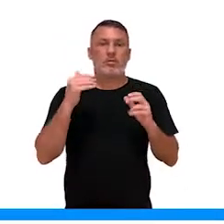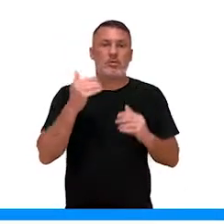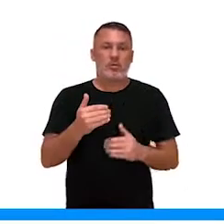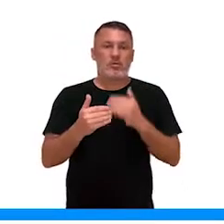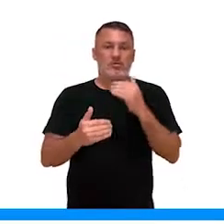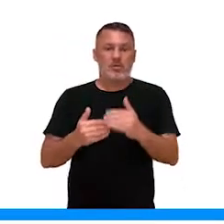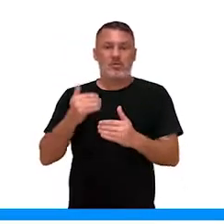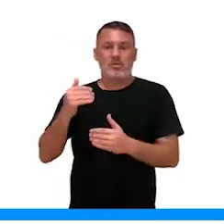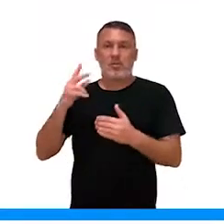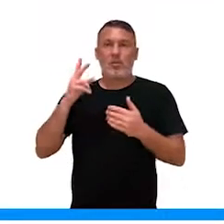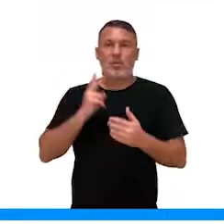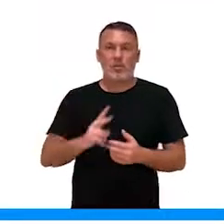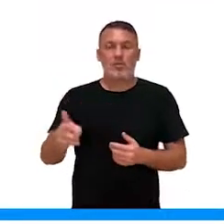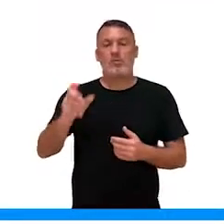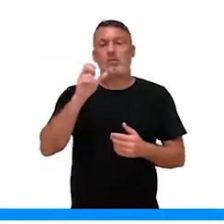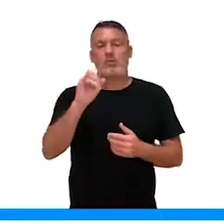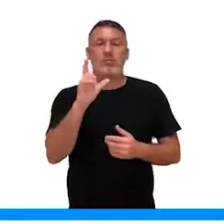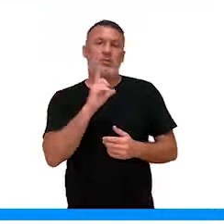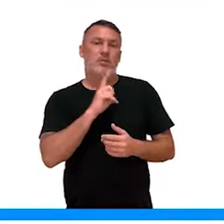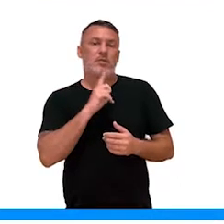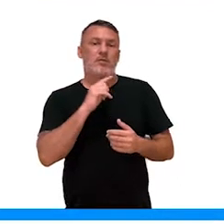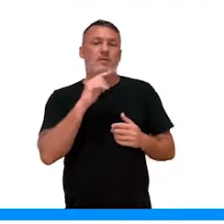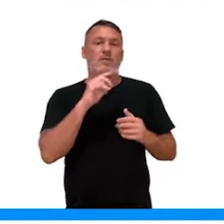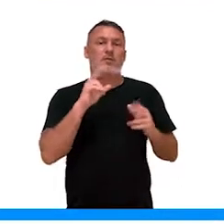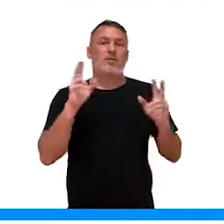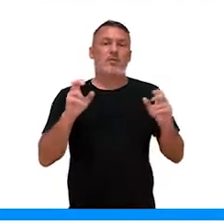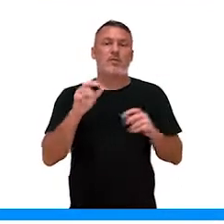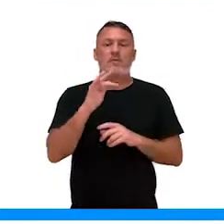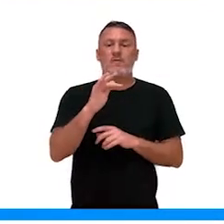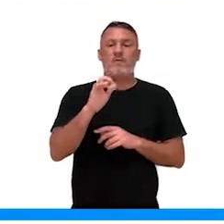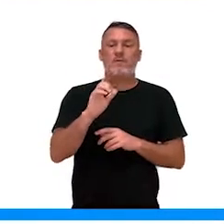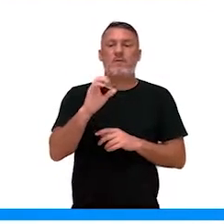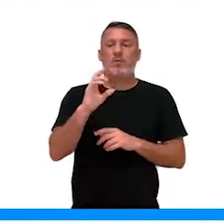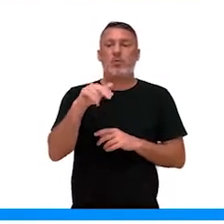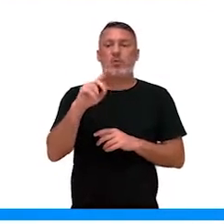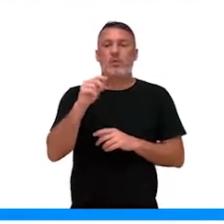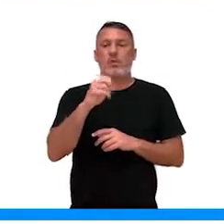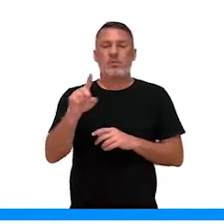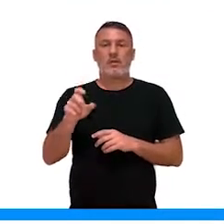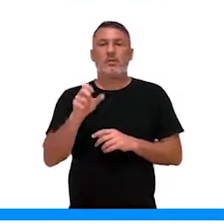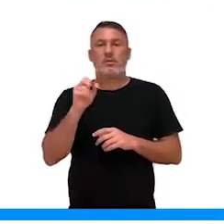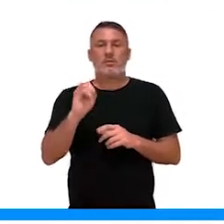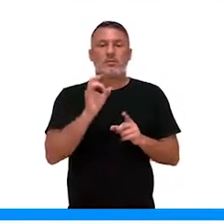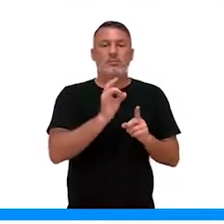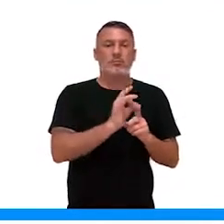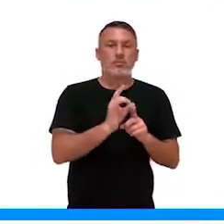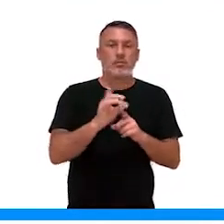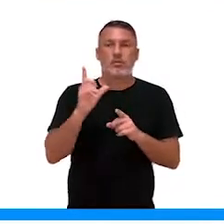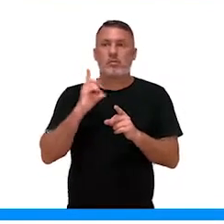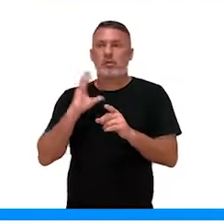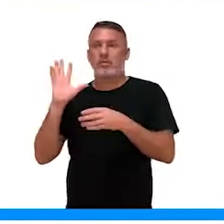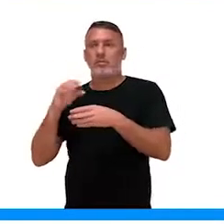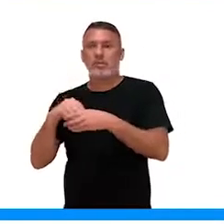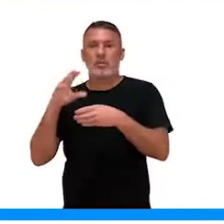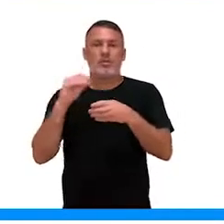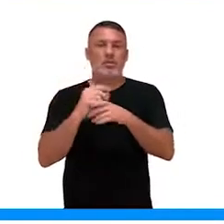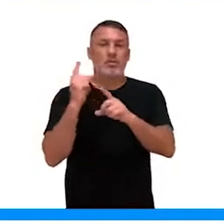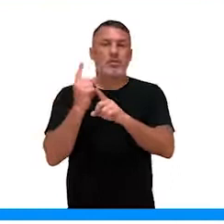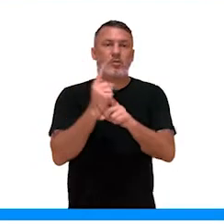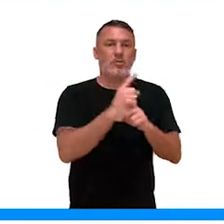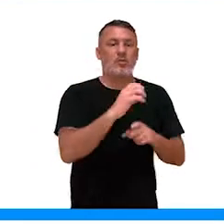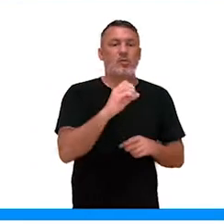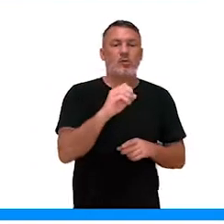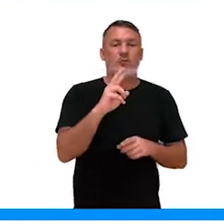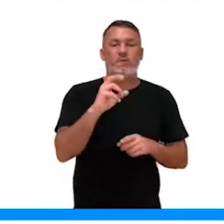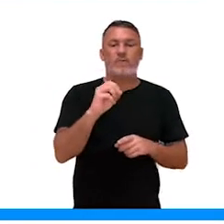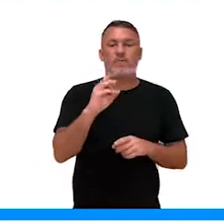continuar, só vai adiante esse processo se acontecer fecundação. Então, se o espermatozoide encontra